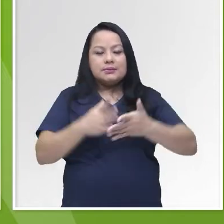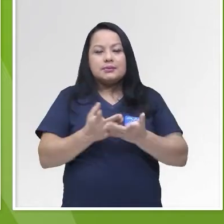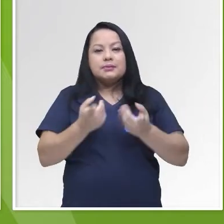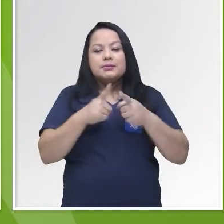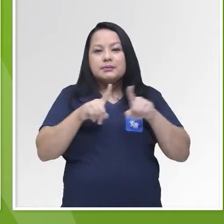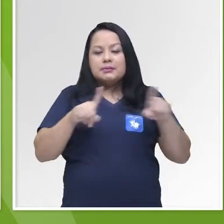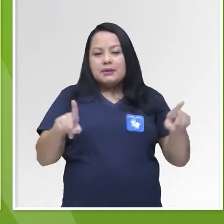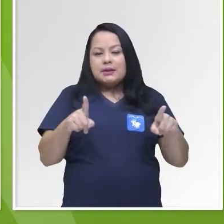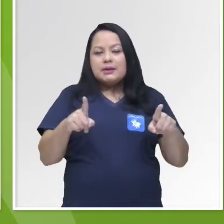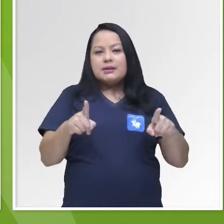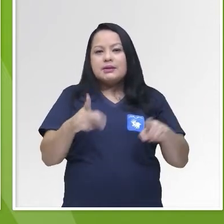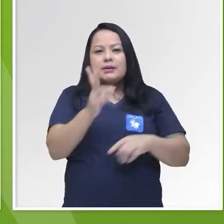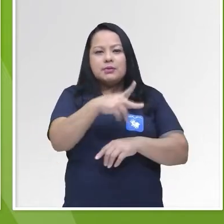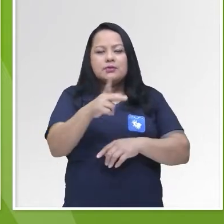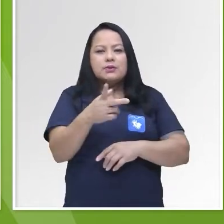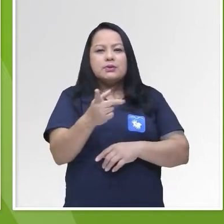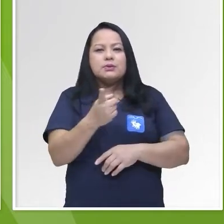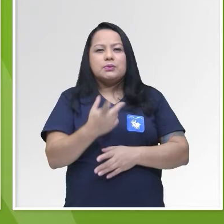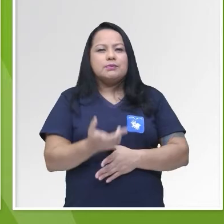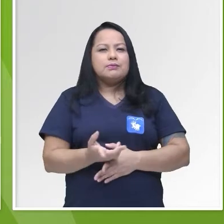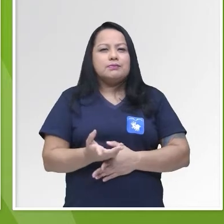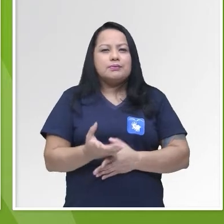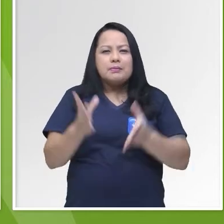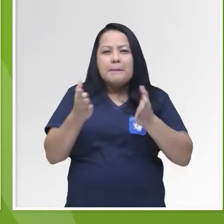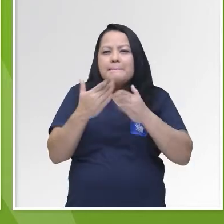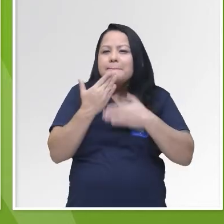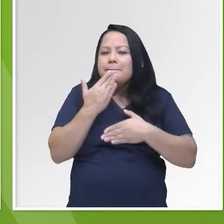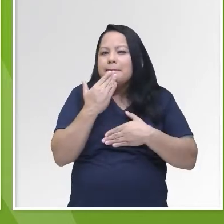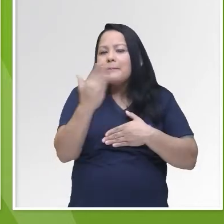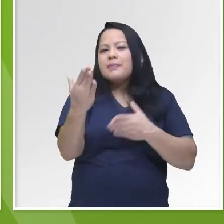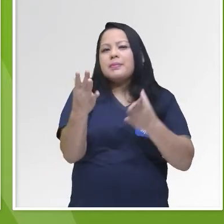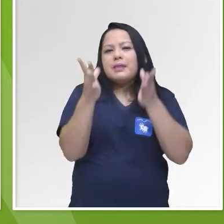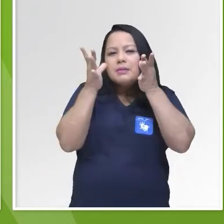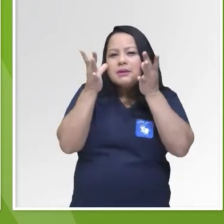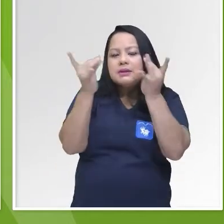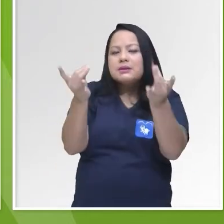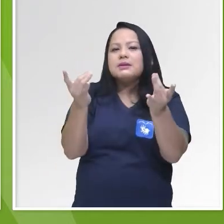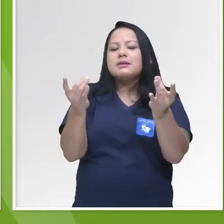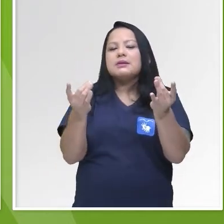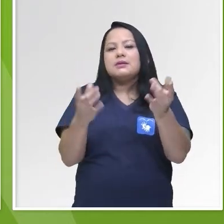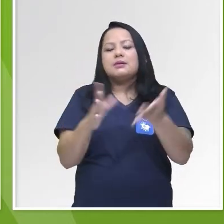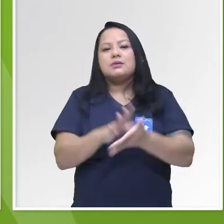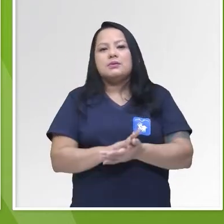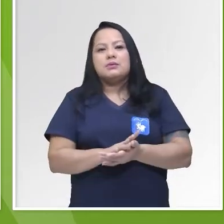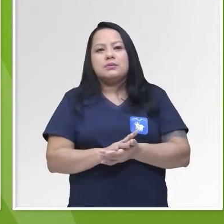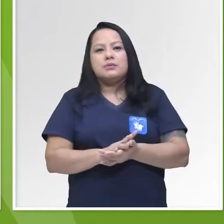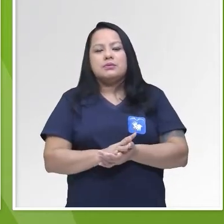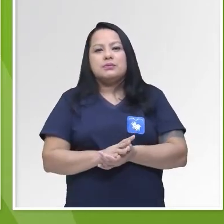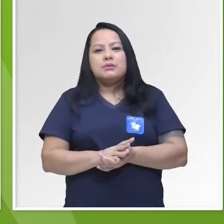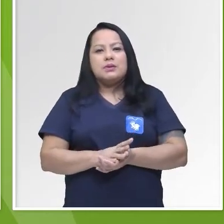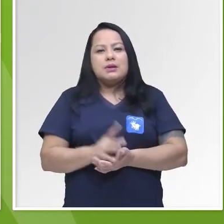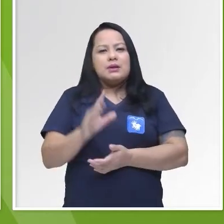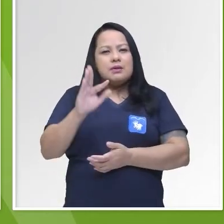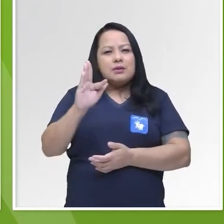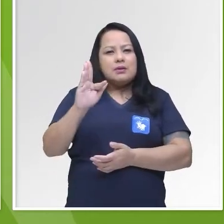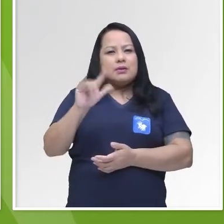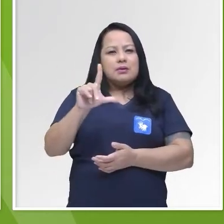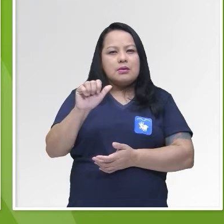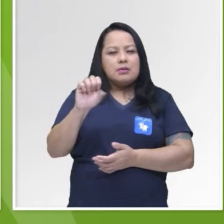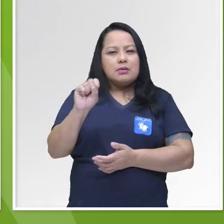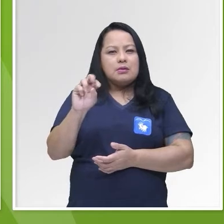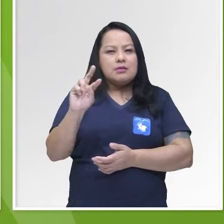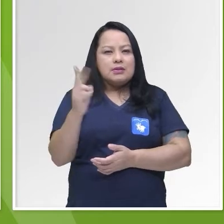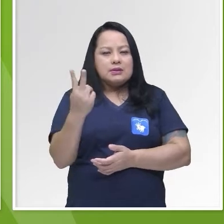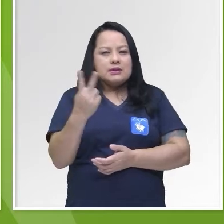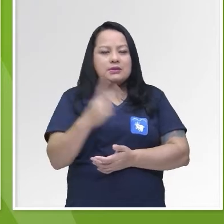Mas eu quero que vocês prestem atenção, né, nesses melhores momentos, é o flash, tá?